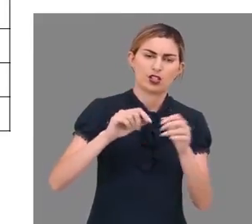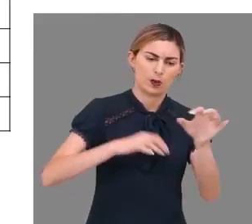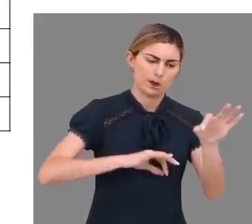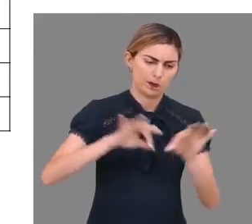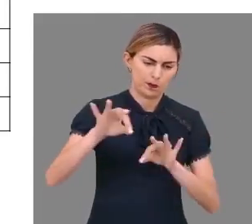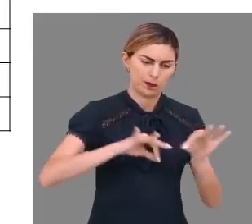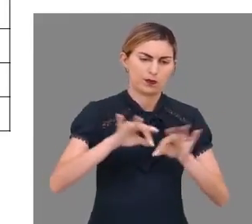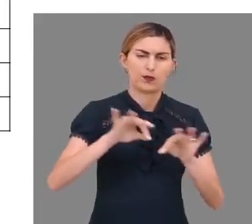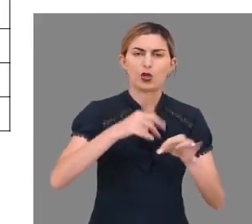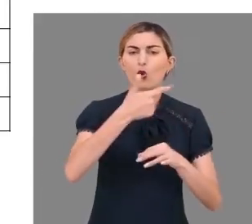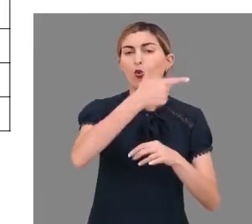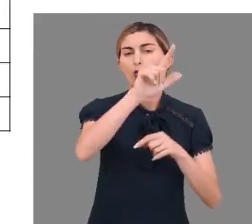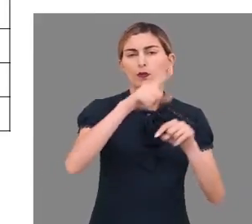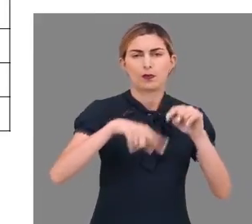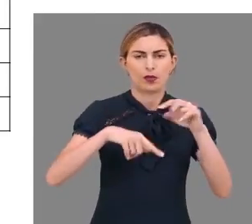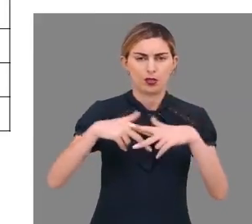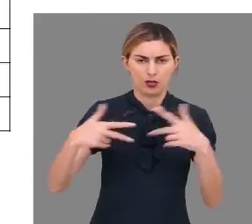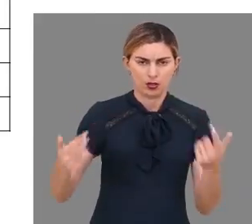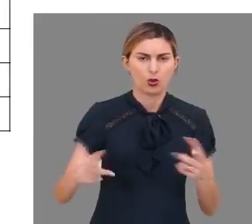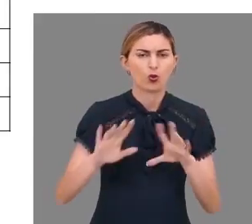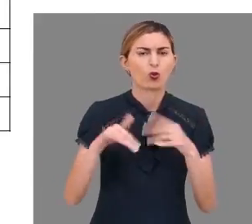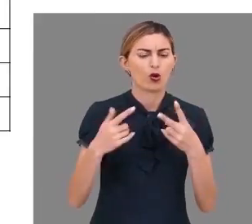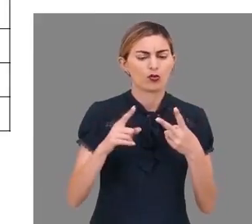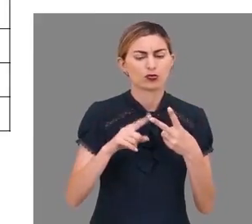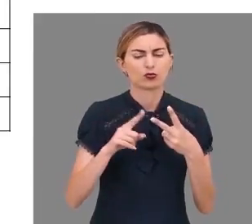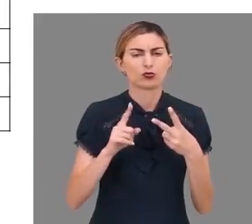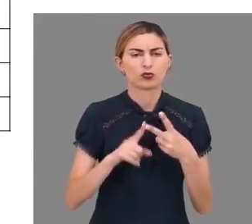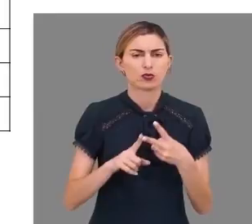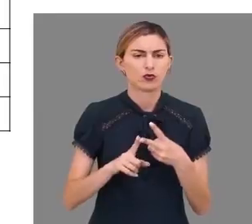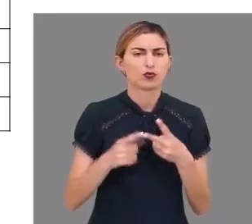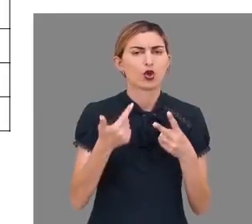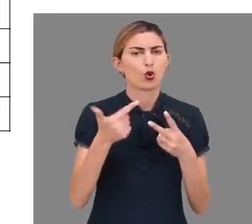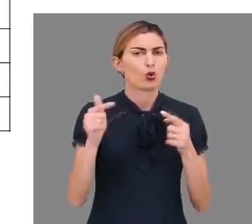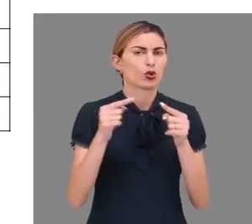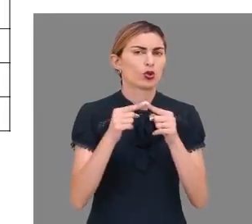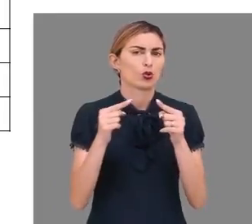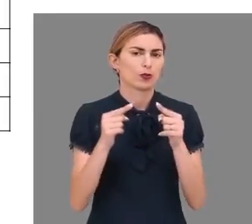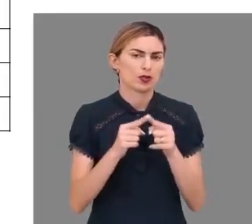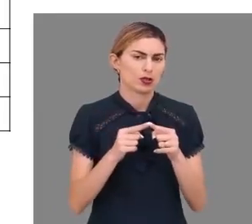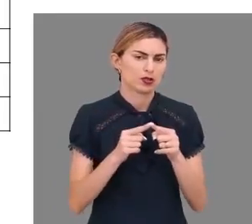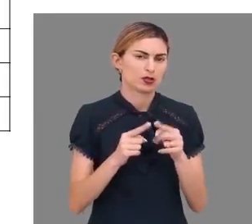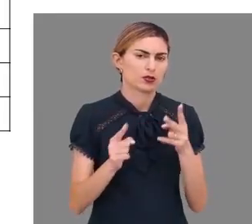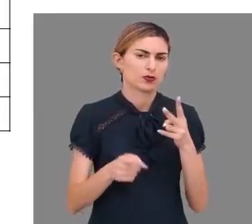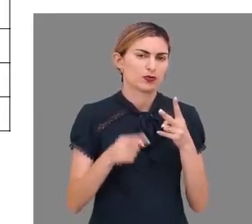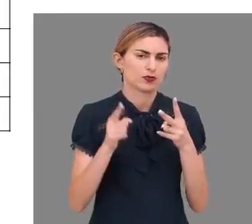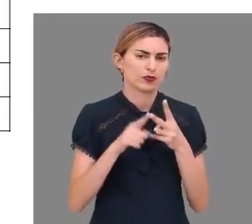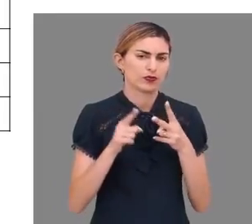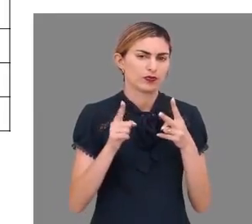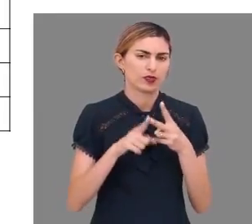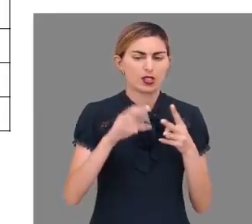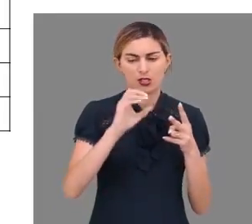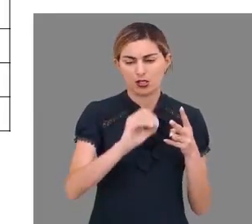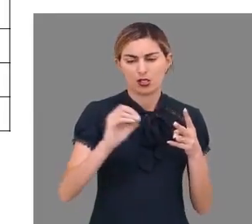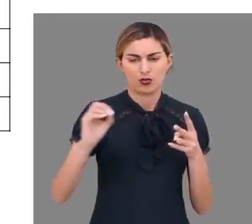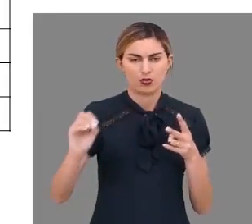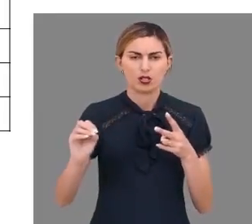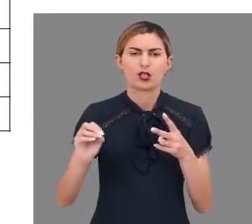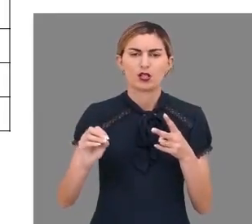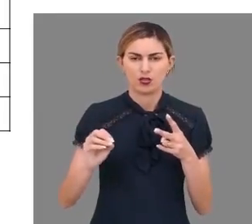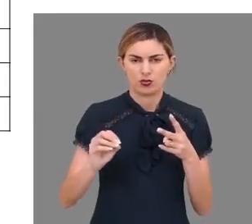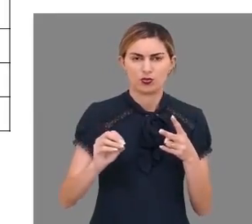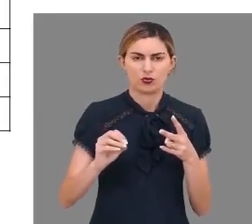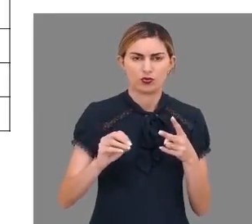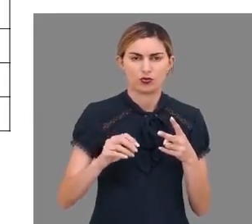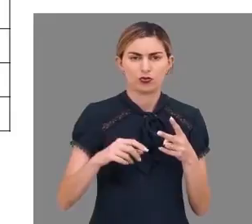um bem produzido posteriormente. Qual seria a segunda chave? Outra combinação de dígitos. Neste caso aí,